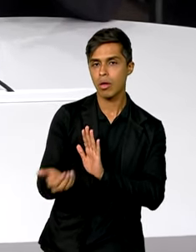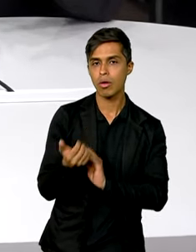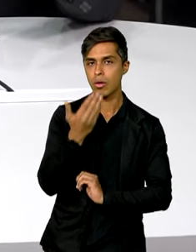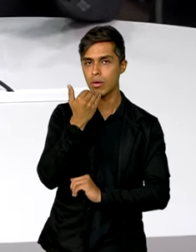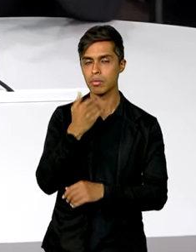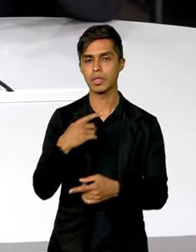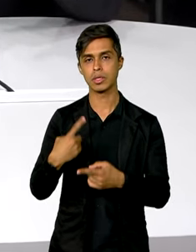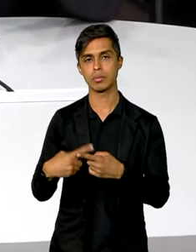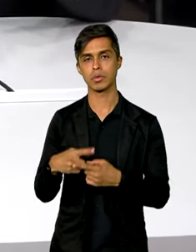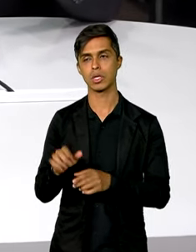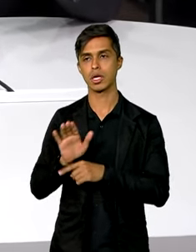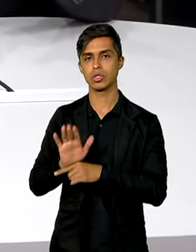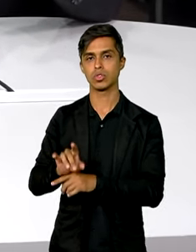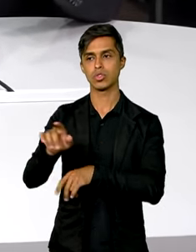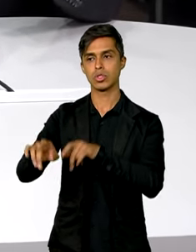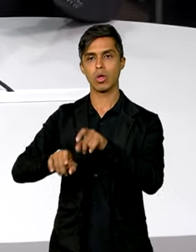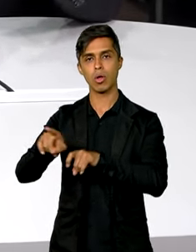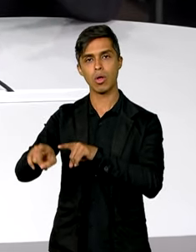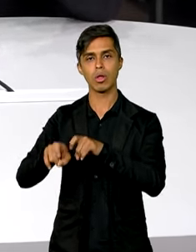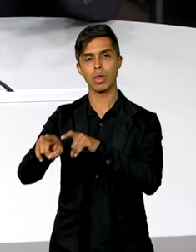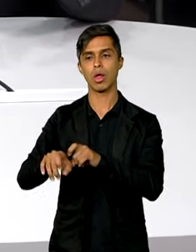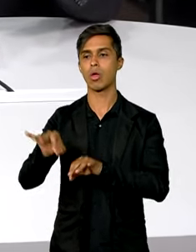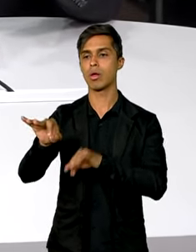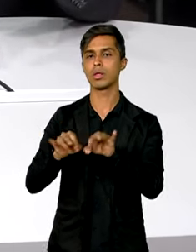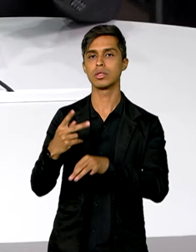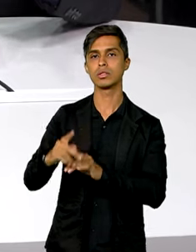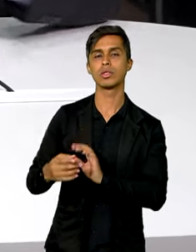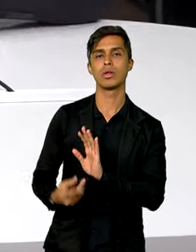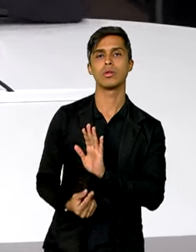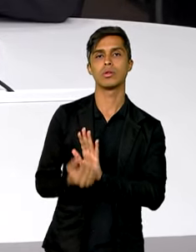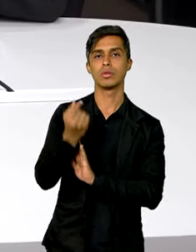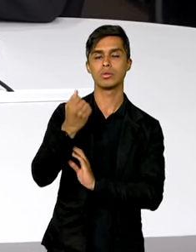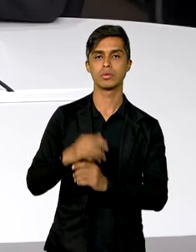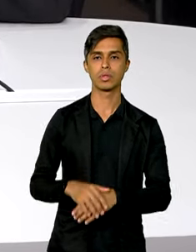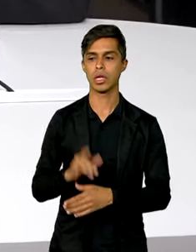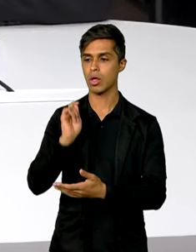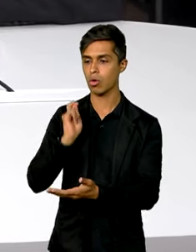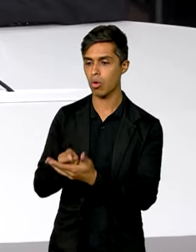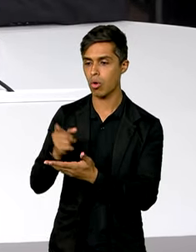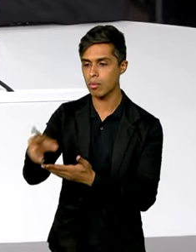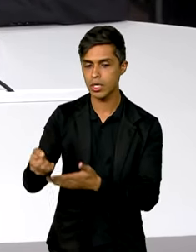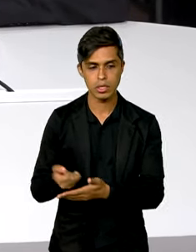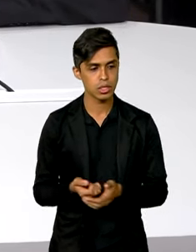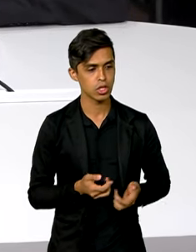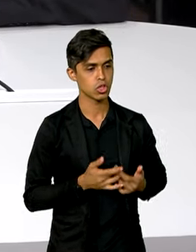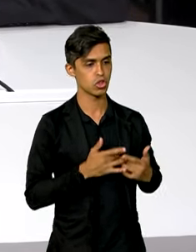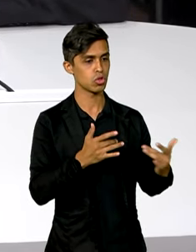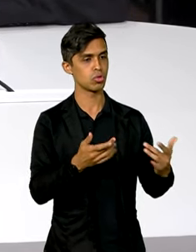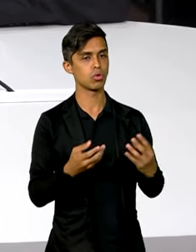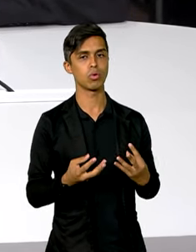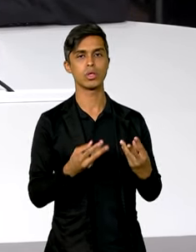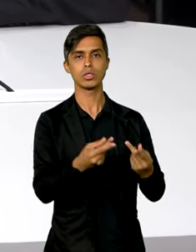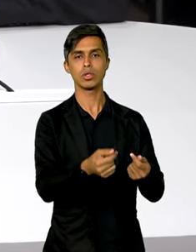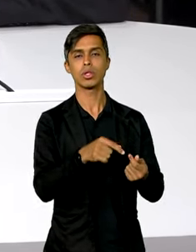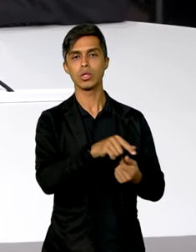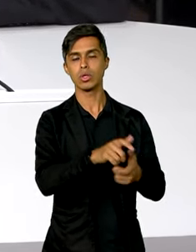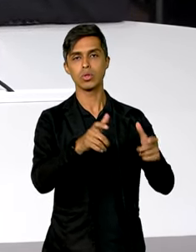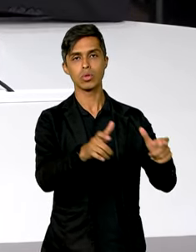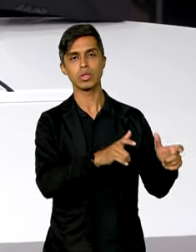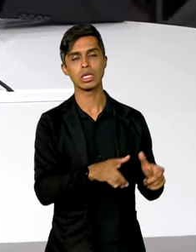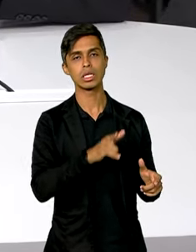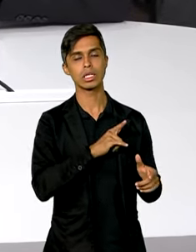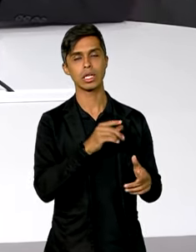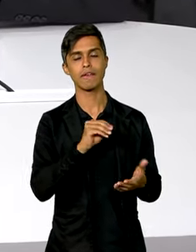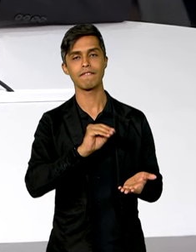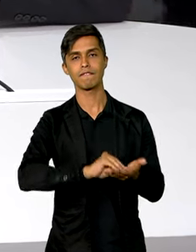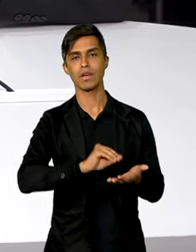o agricultor a organizar o seu orçamento. Compra do agricultor e doa nas comunidades com insegurança alimentar.